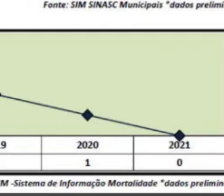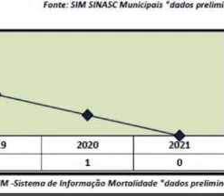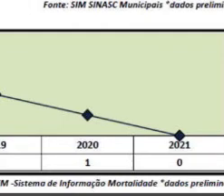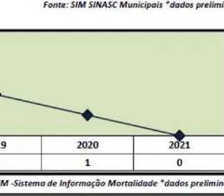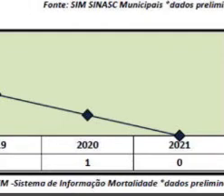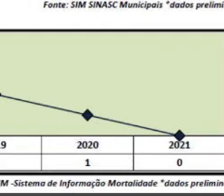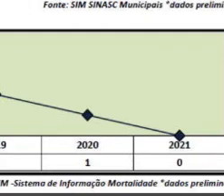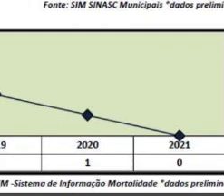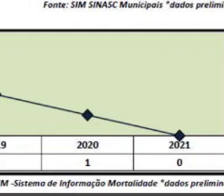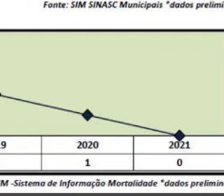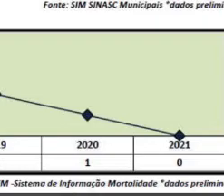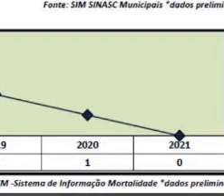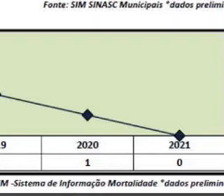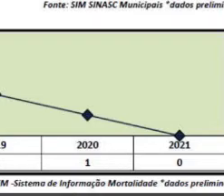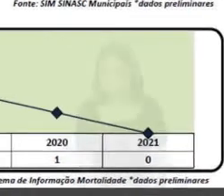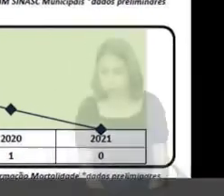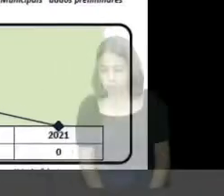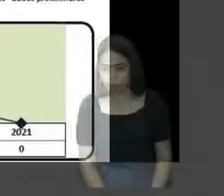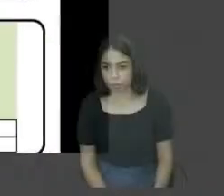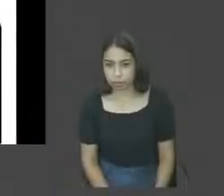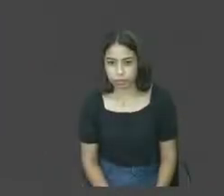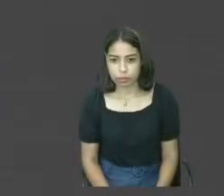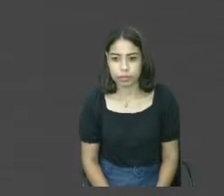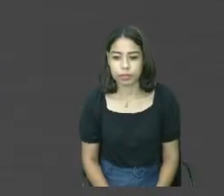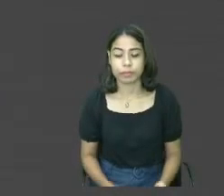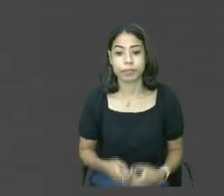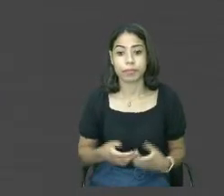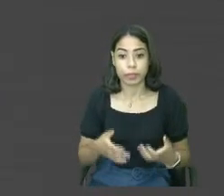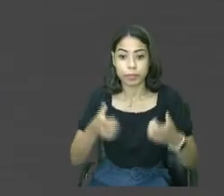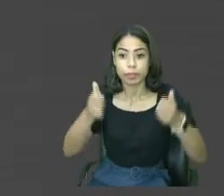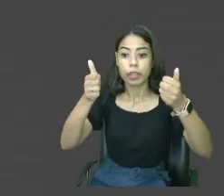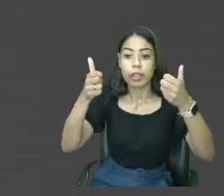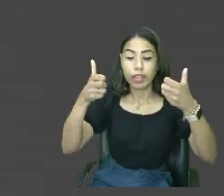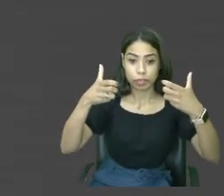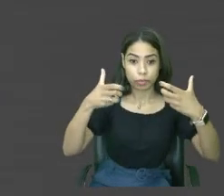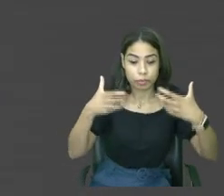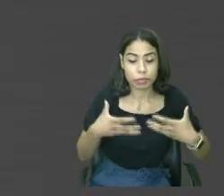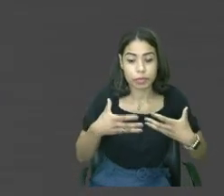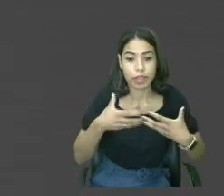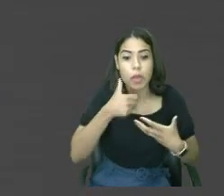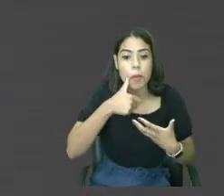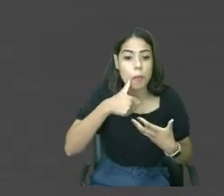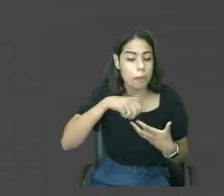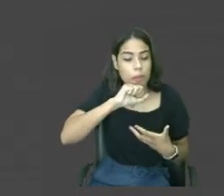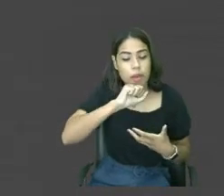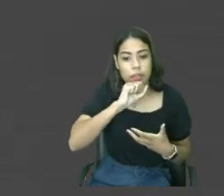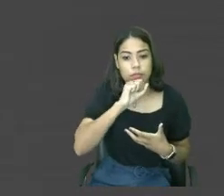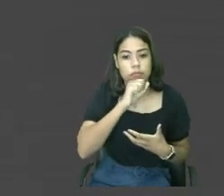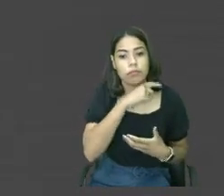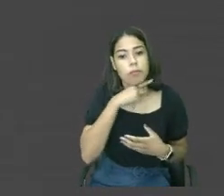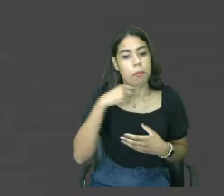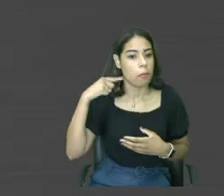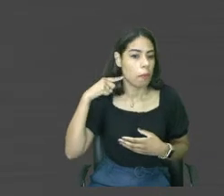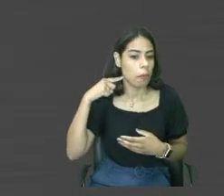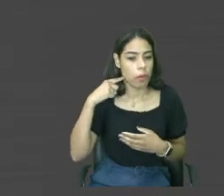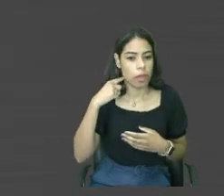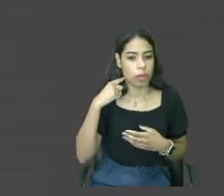alguns óbitos que estão em investigação, mas ainda não foram classificados como óbito materno.